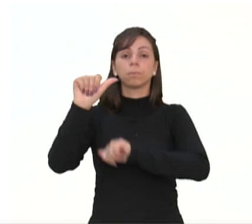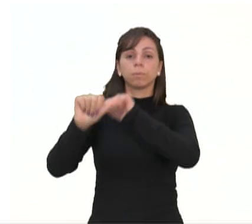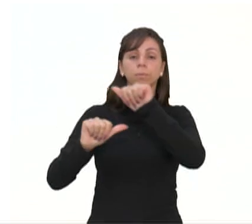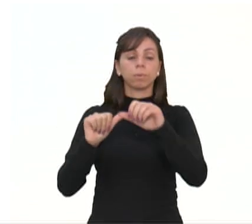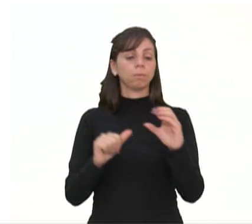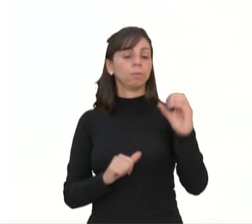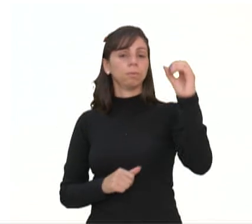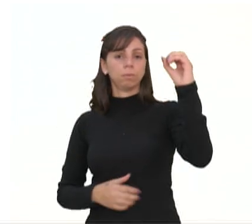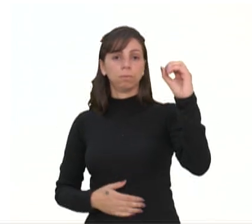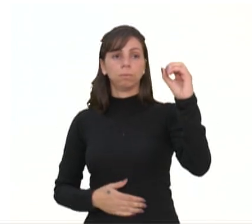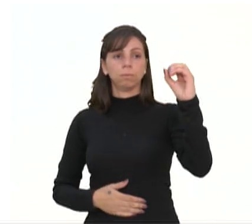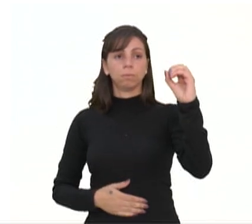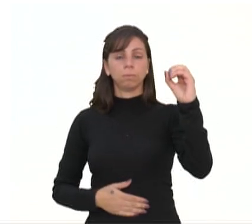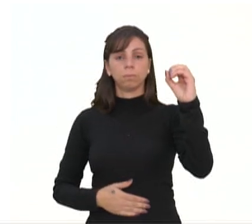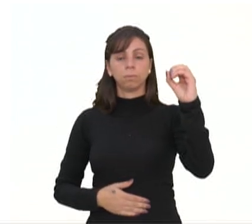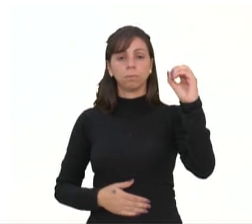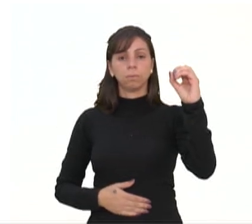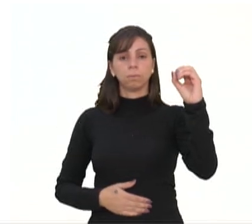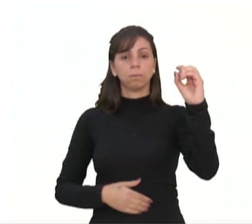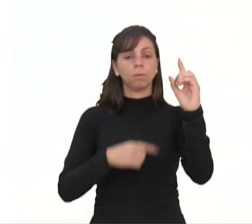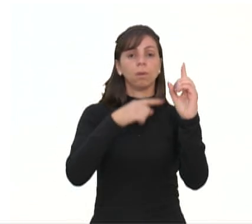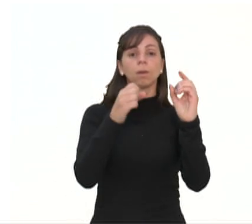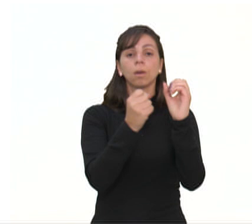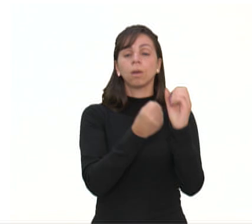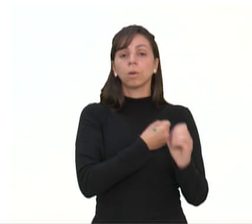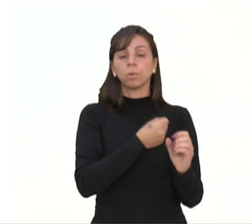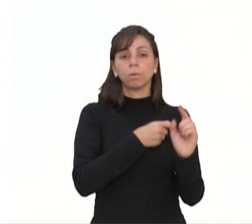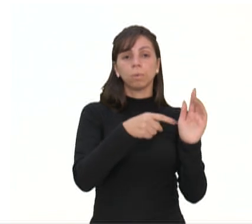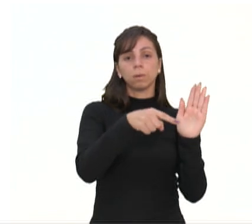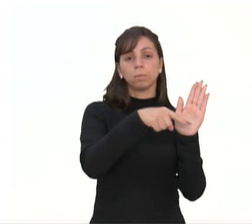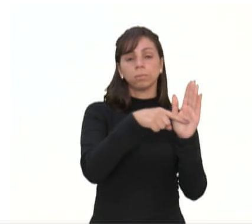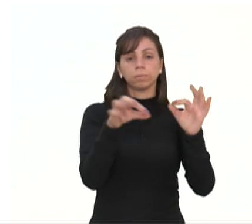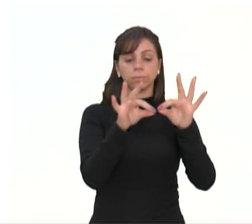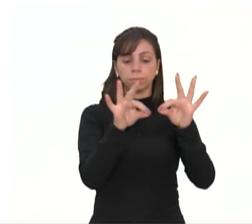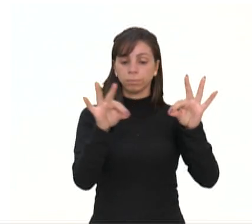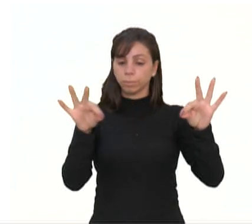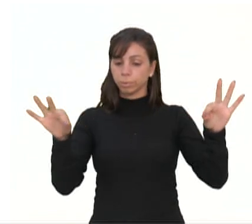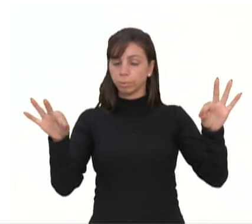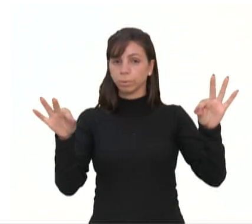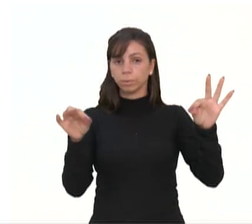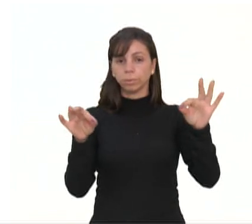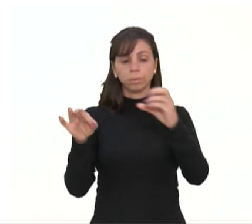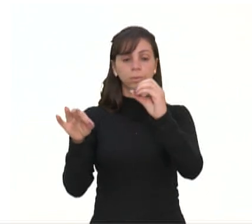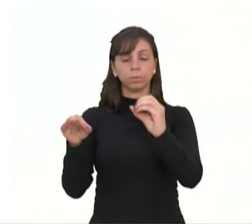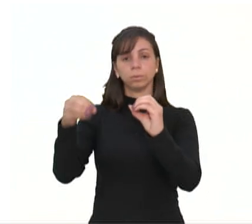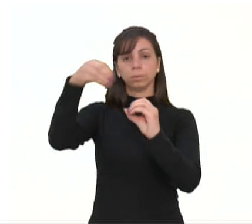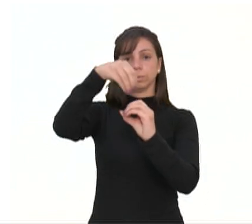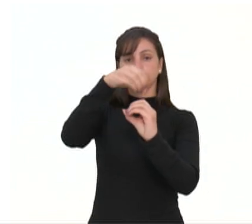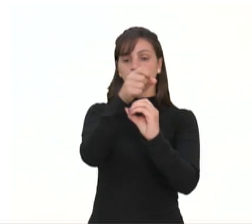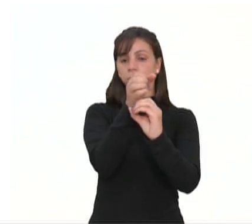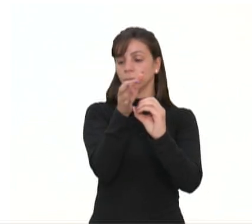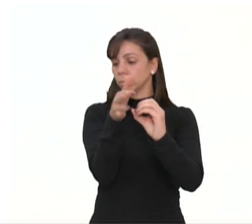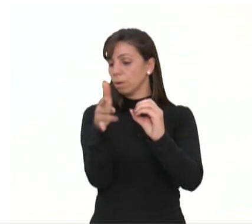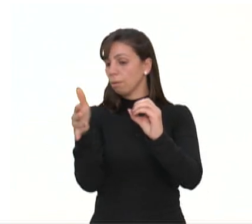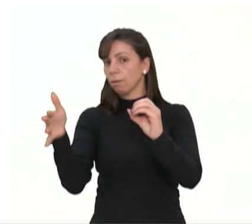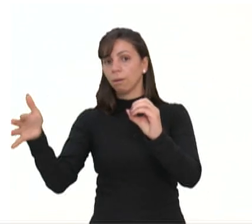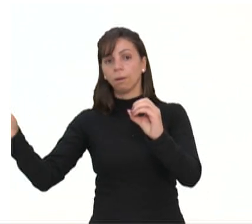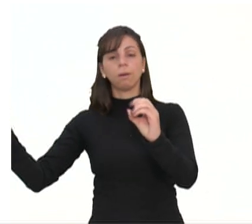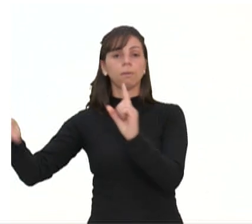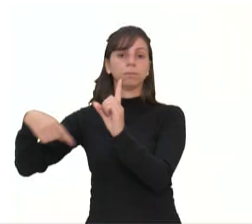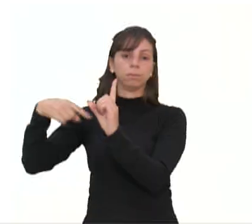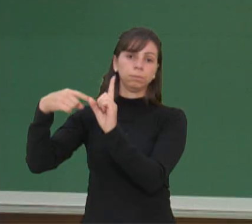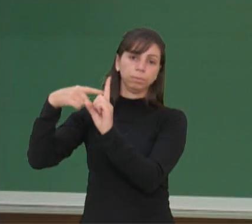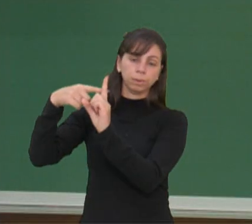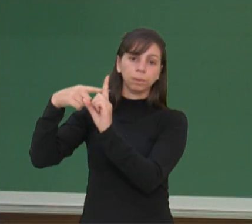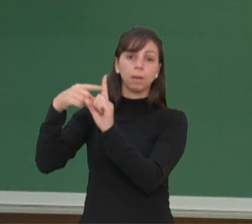0 e os números positivos. E, além deles, você tem os números negativos. Tá?